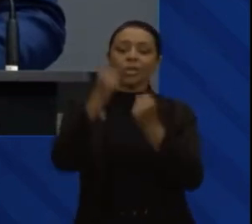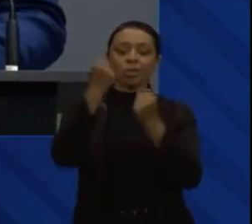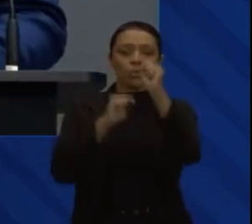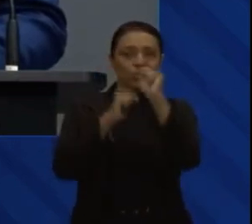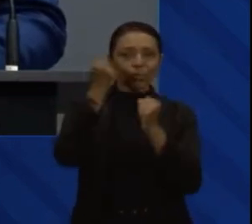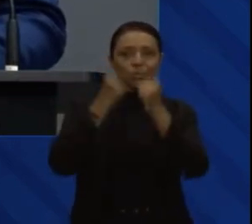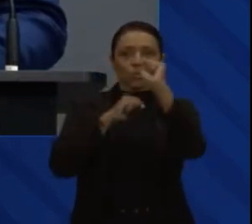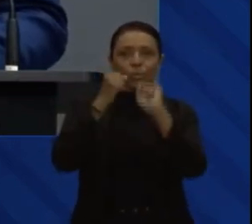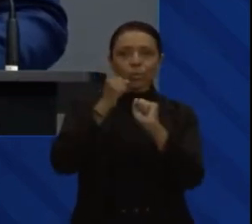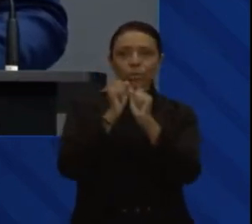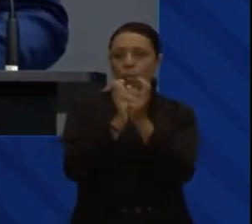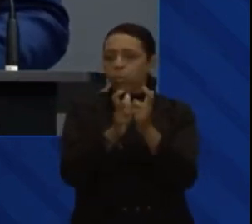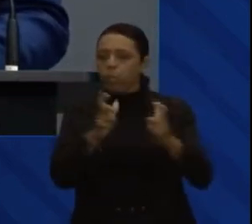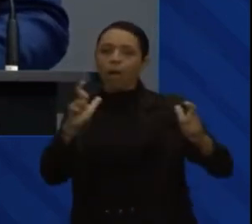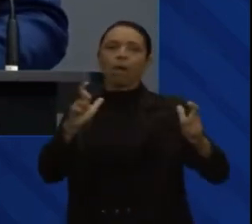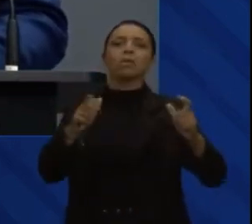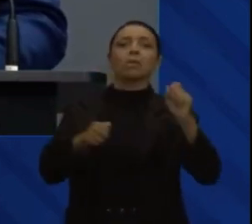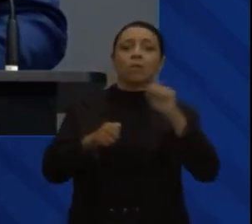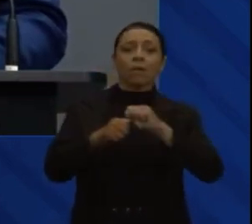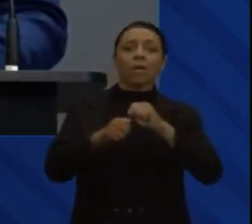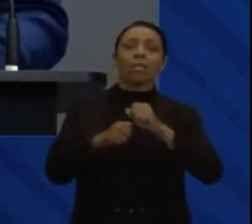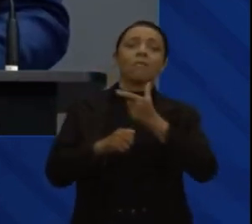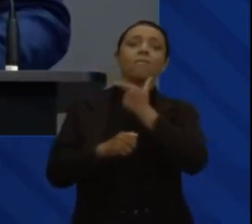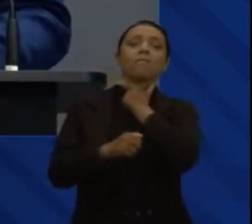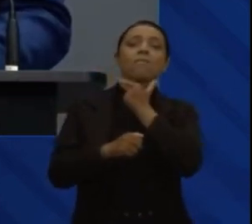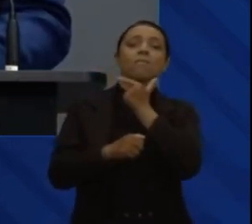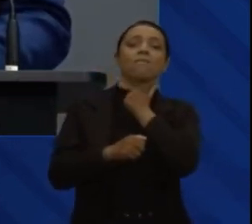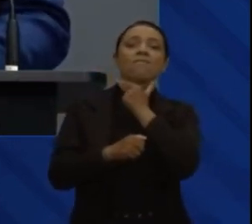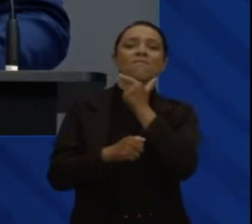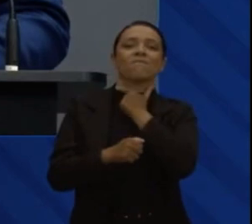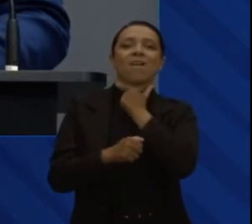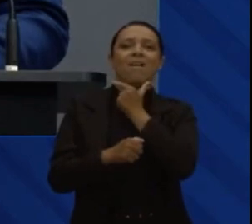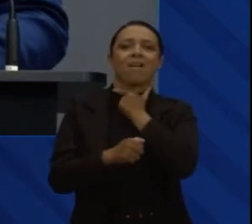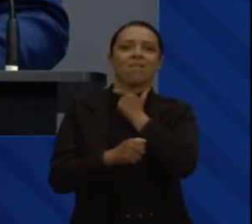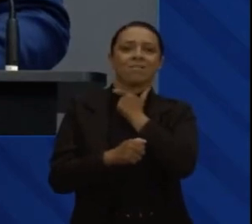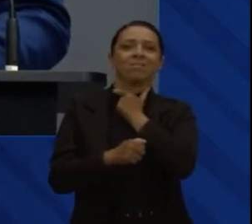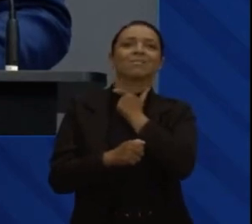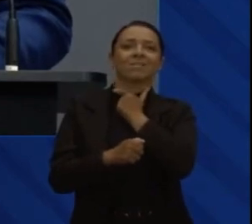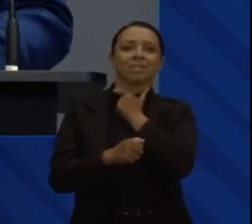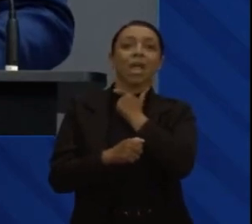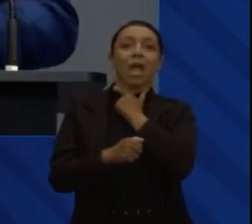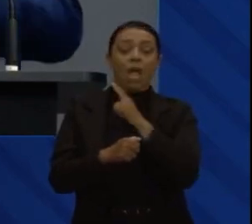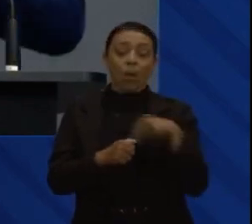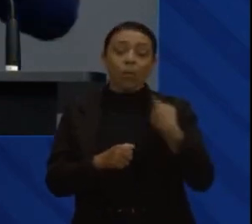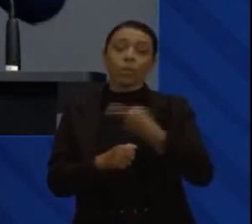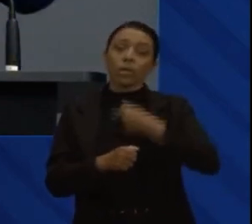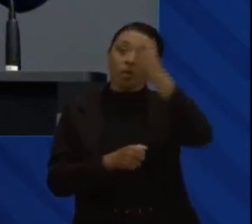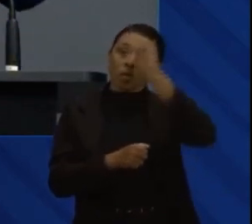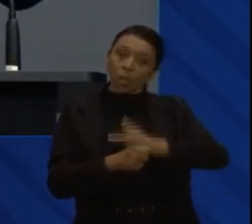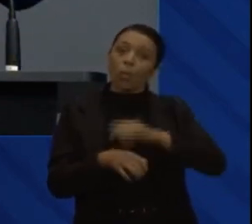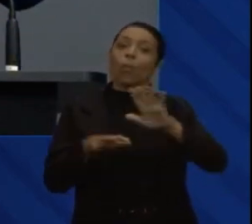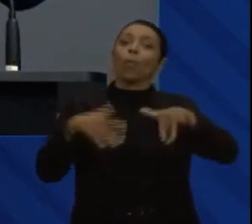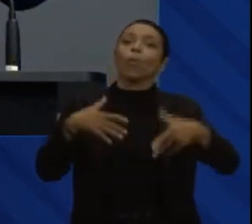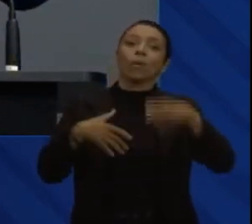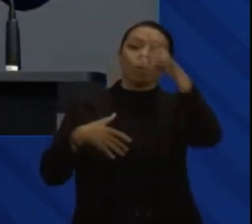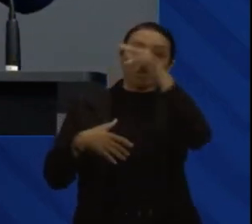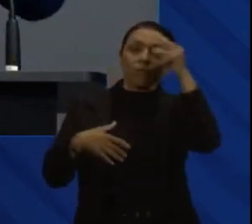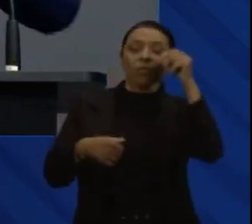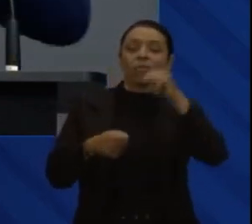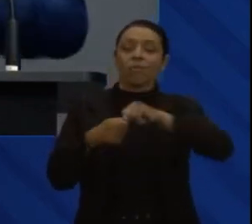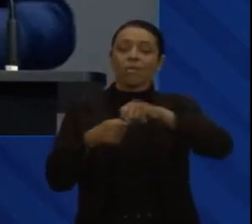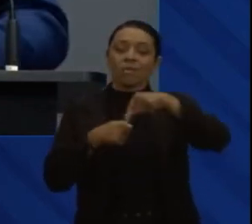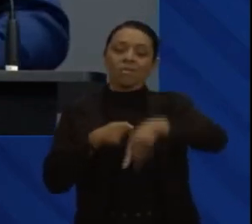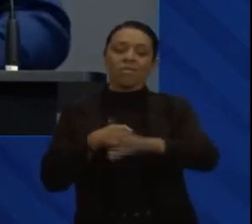cidade e gerar emprego em renda e será um terceiro o ciclo que Inácio Falcão quando Prefeito vai trazer para Campina Grande